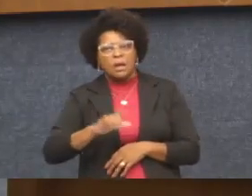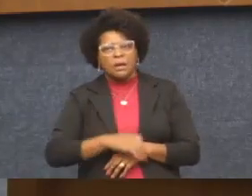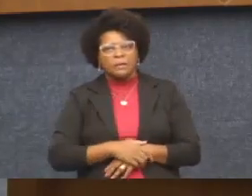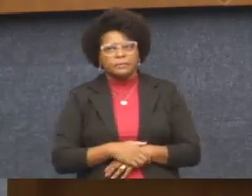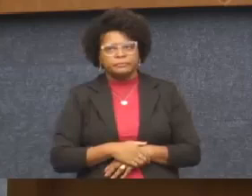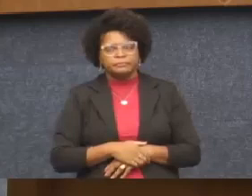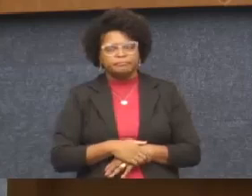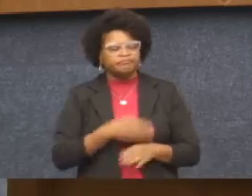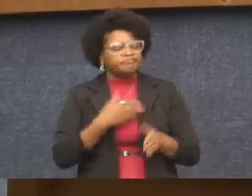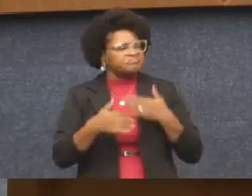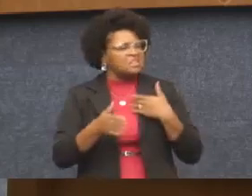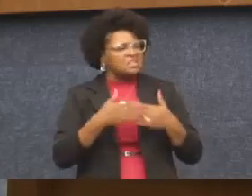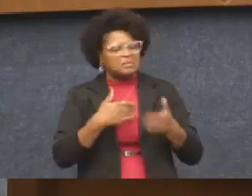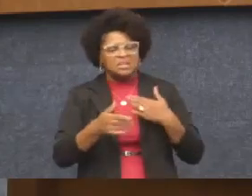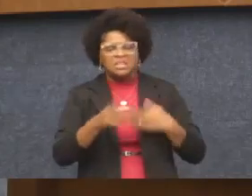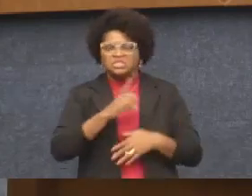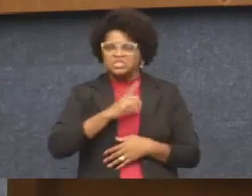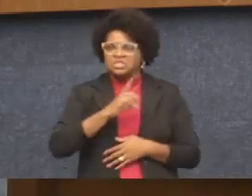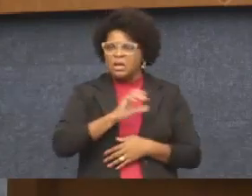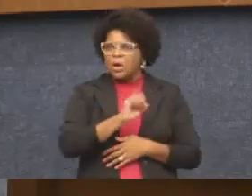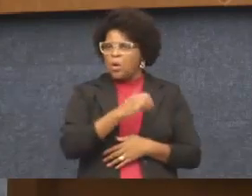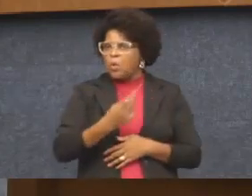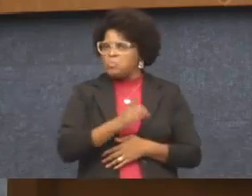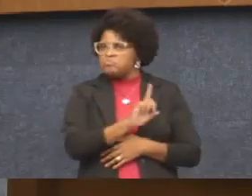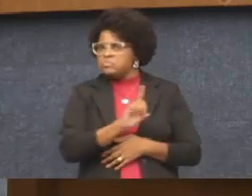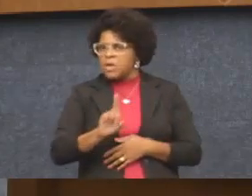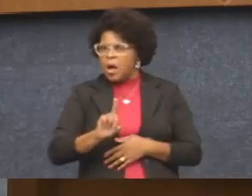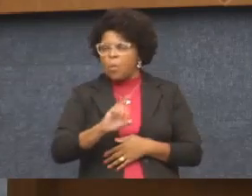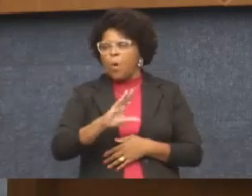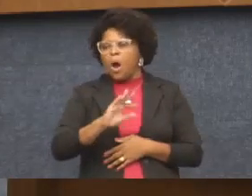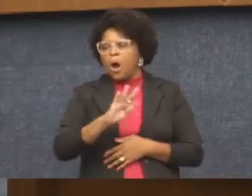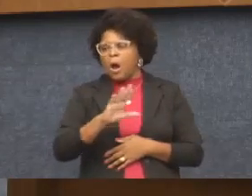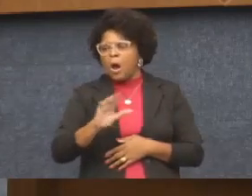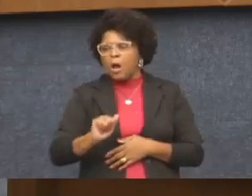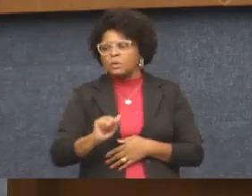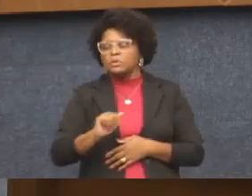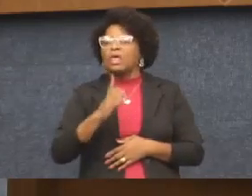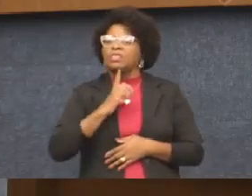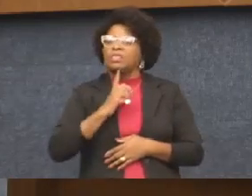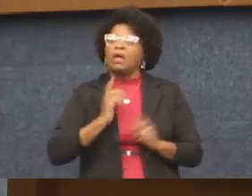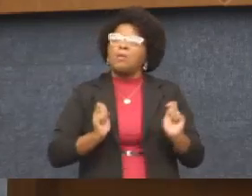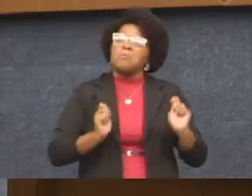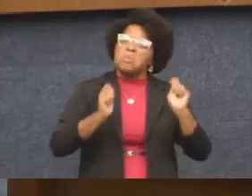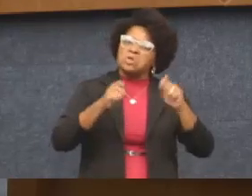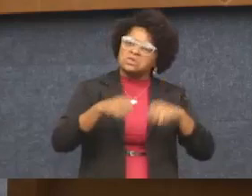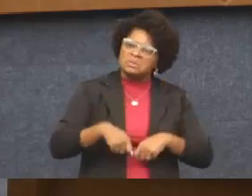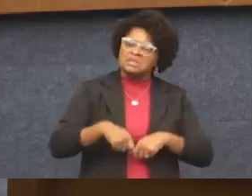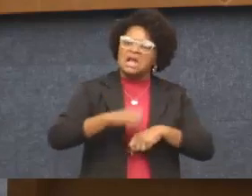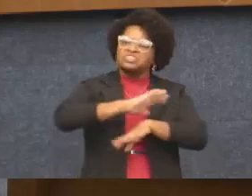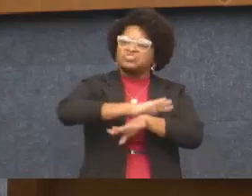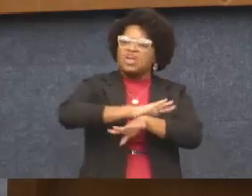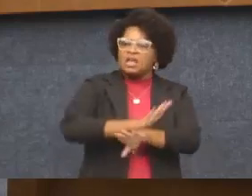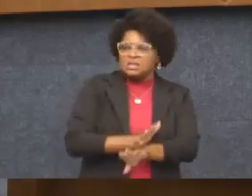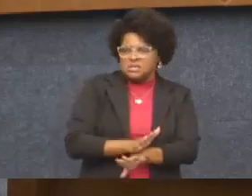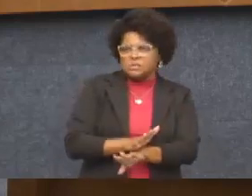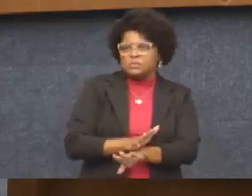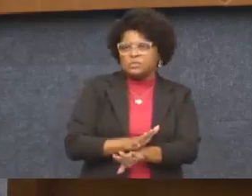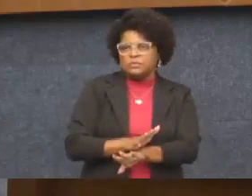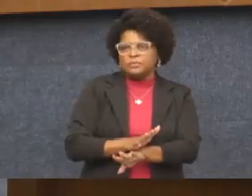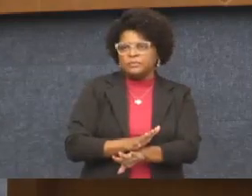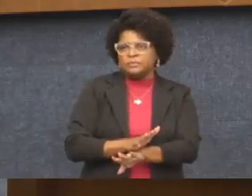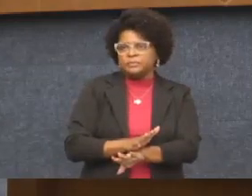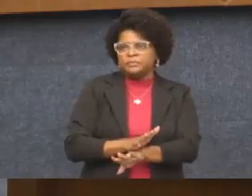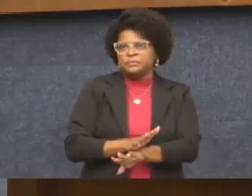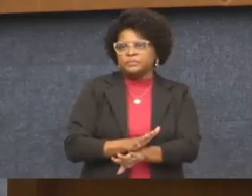Independente de cota ou não, eu não tenho em mim essa possibilidade de racismo. O